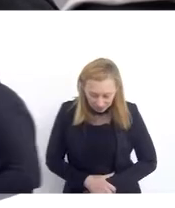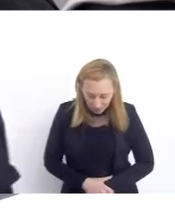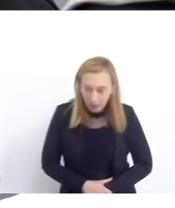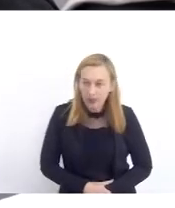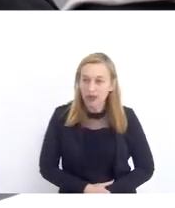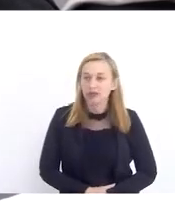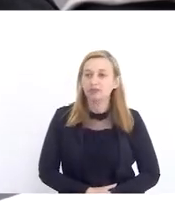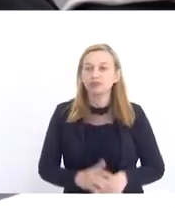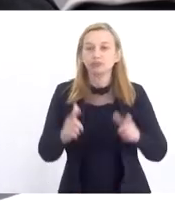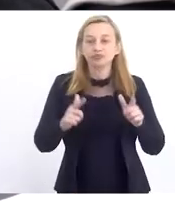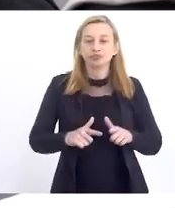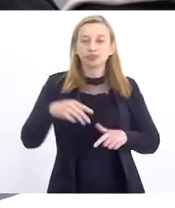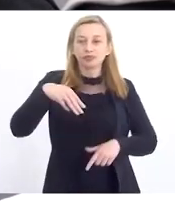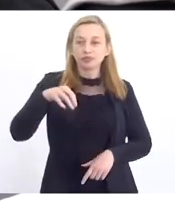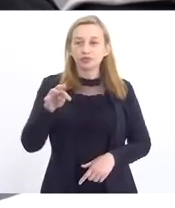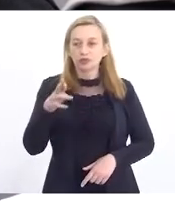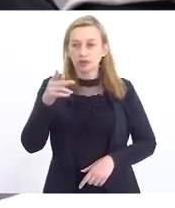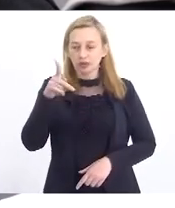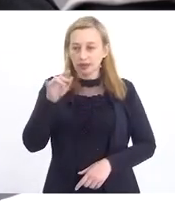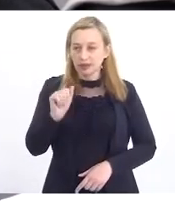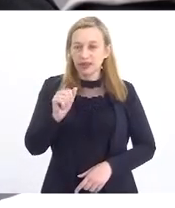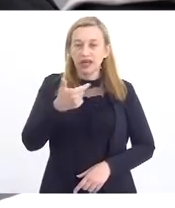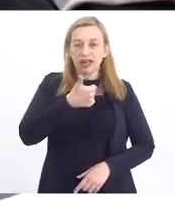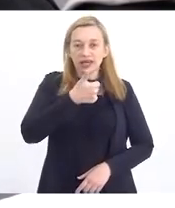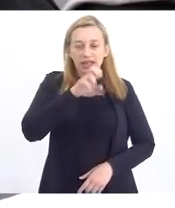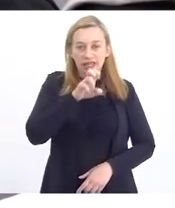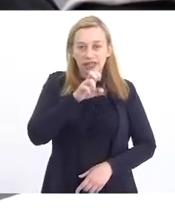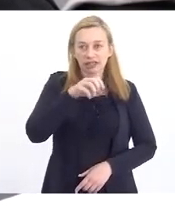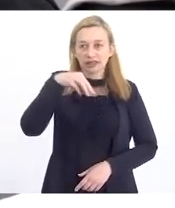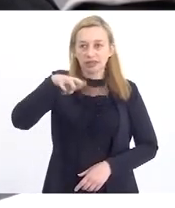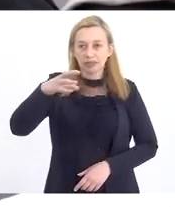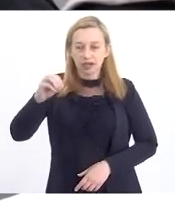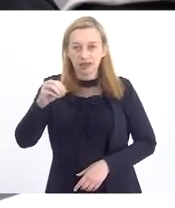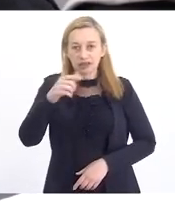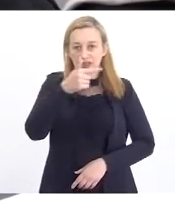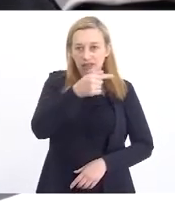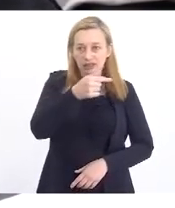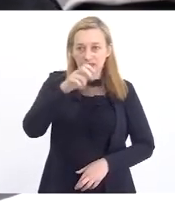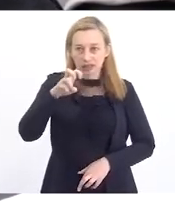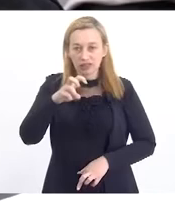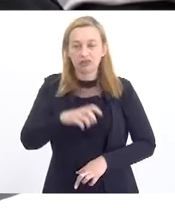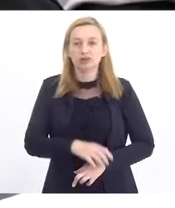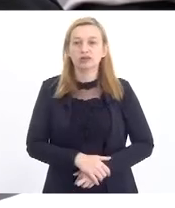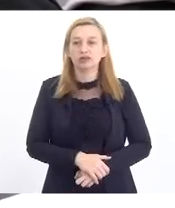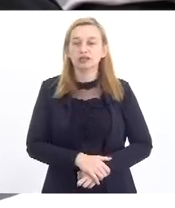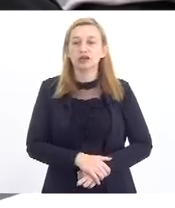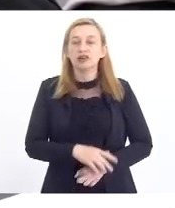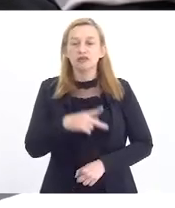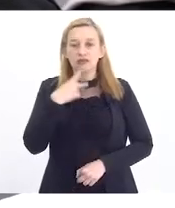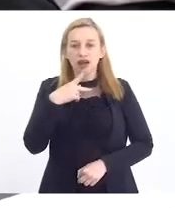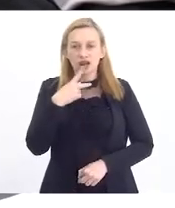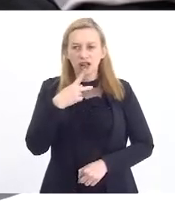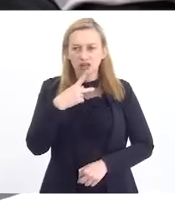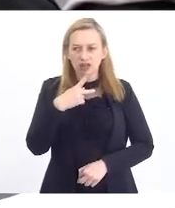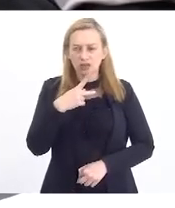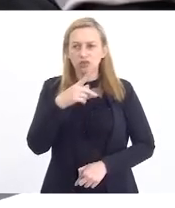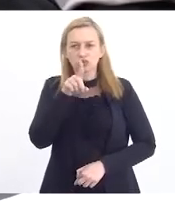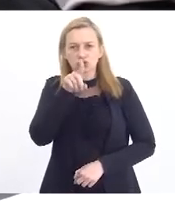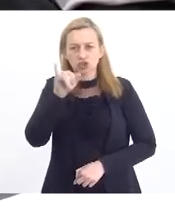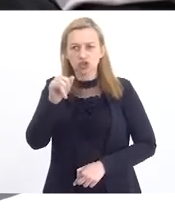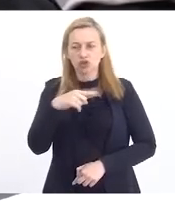metropolitana na fusão, em 15 de março de 75. Estou falando das datas, que nós estamos